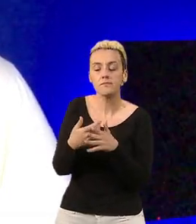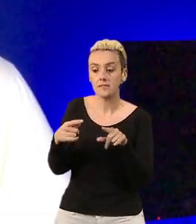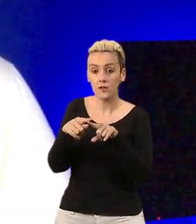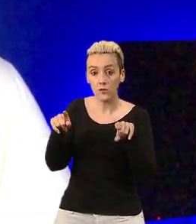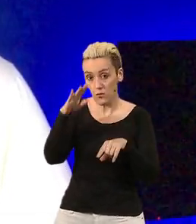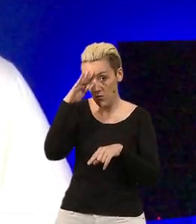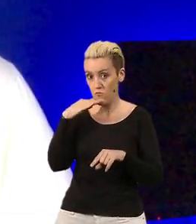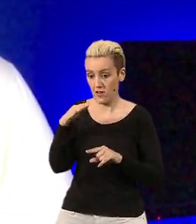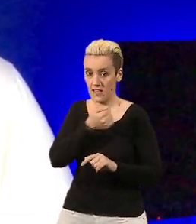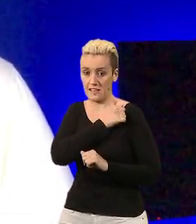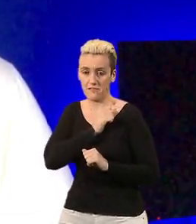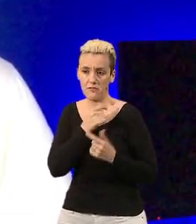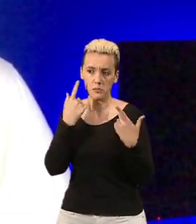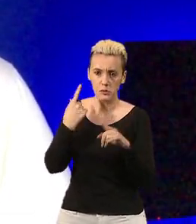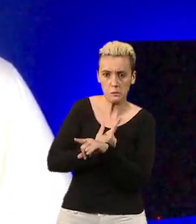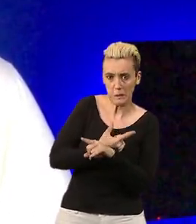meu material,